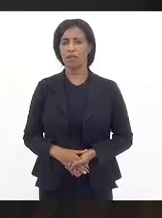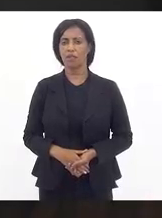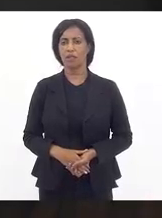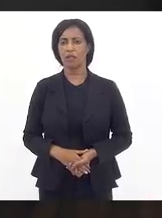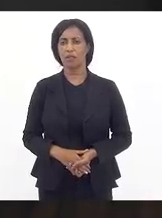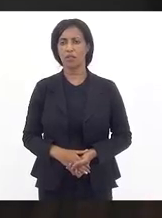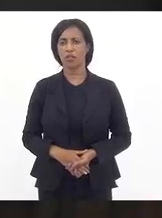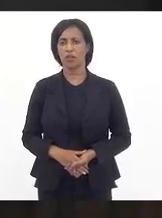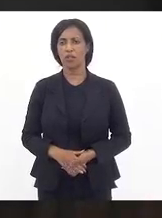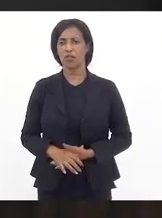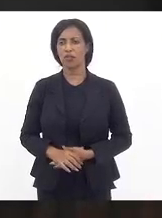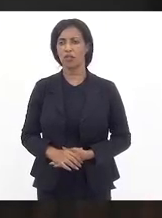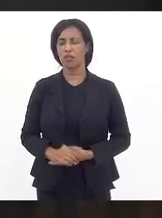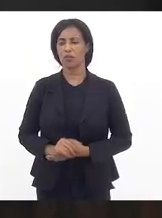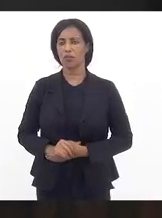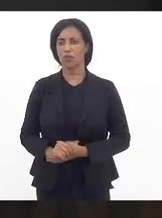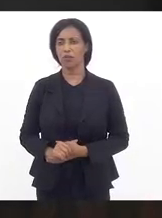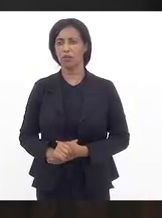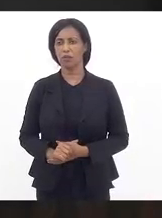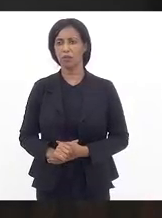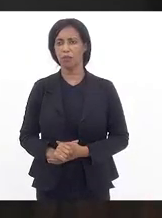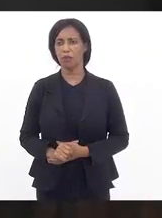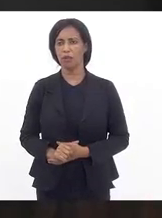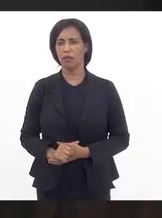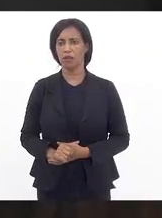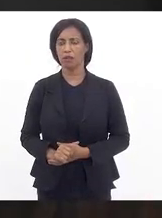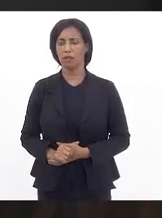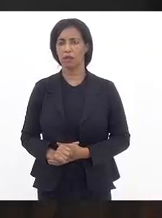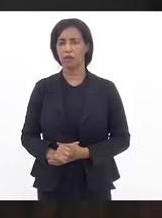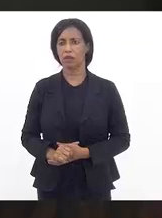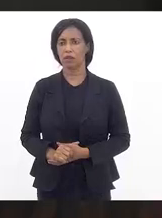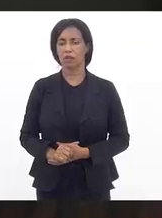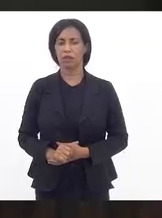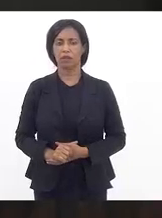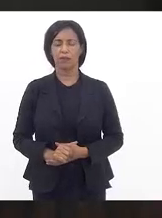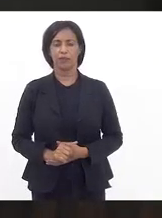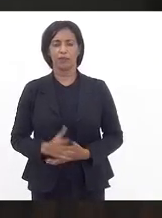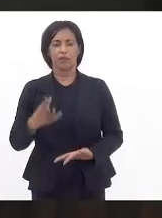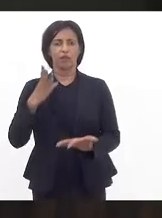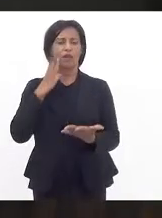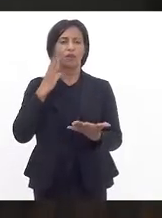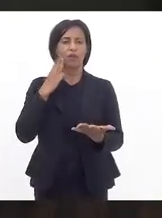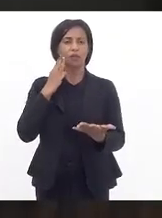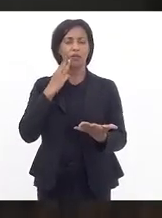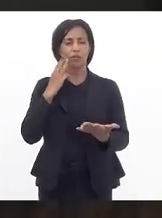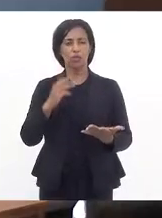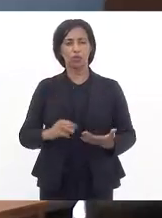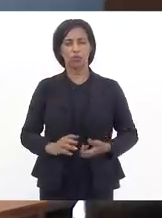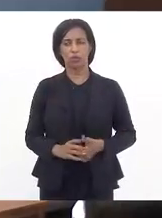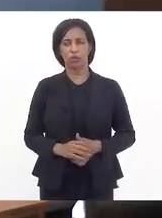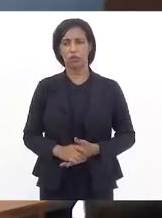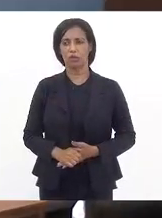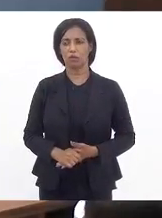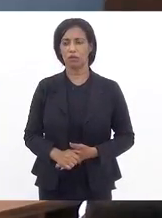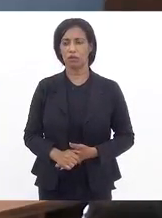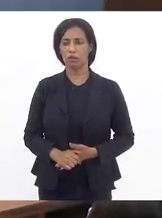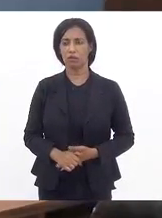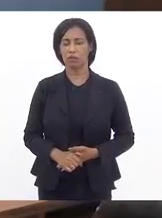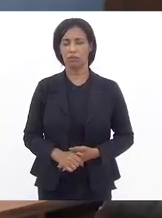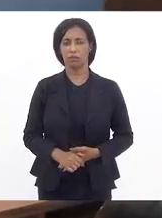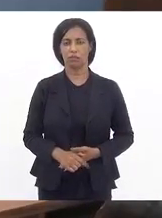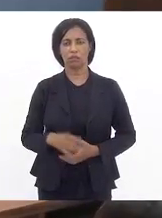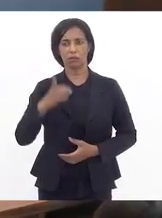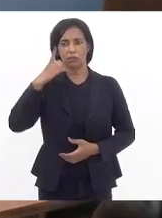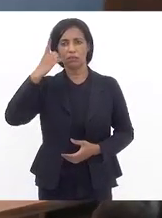começar a contar o tempo do deputado waldeck Deputado waldeck Carneiro o deputado a